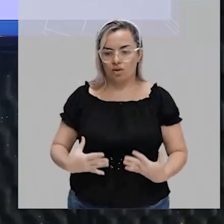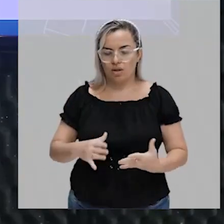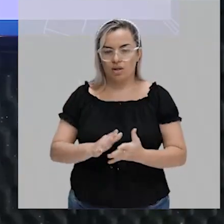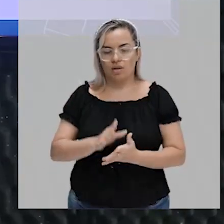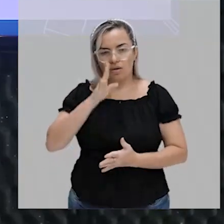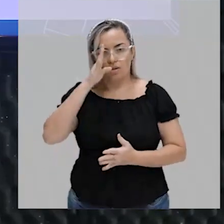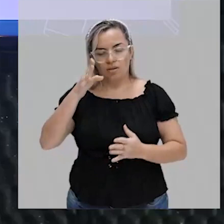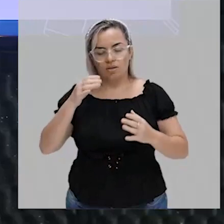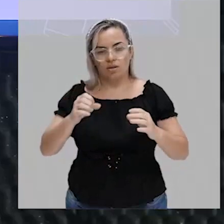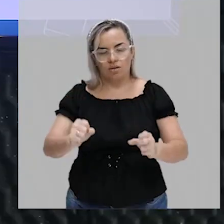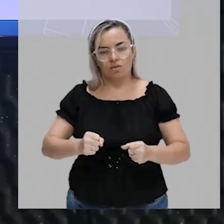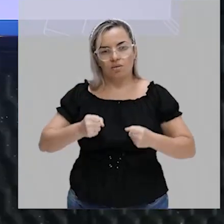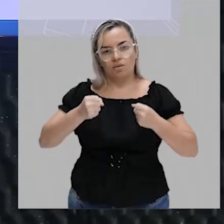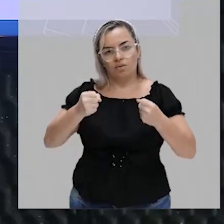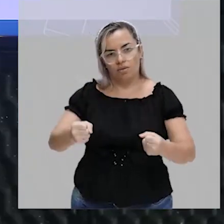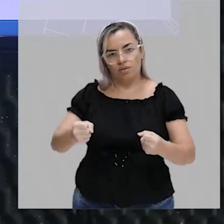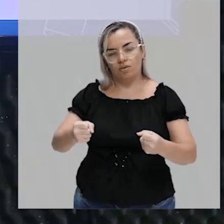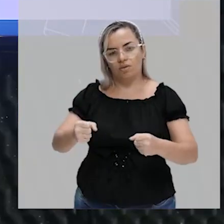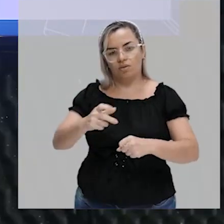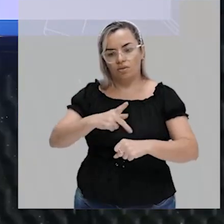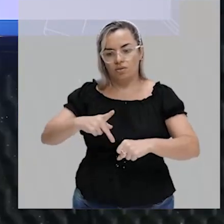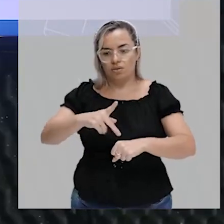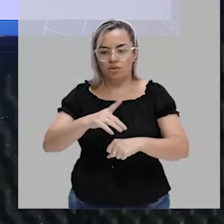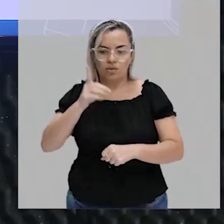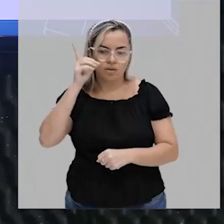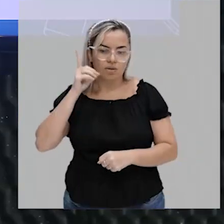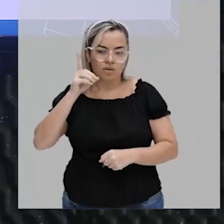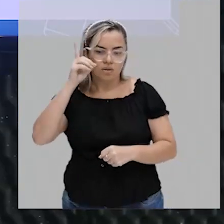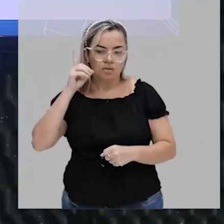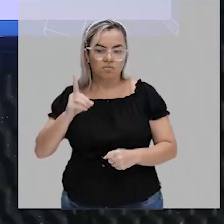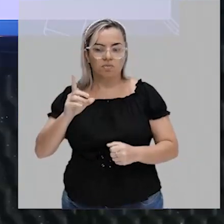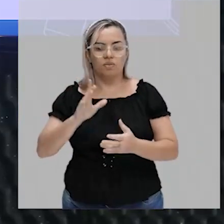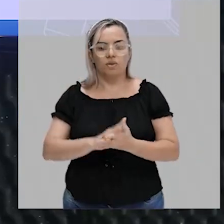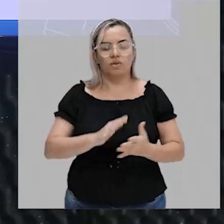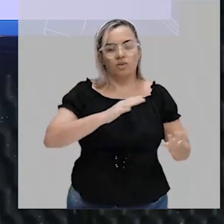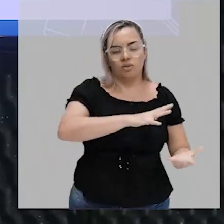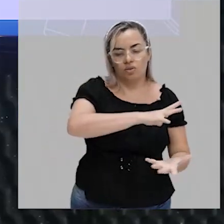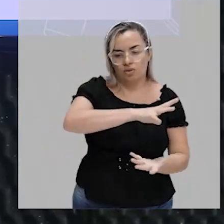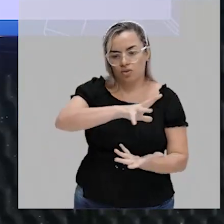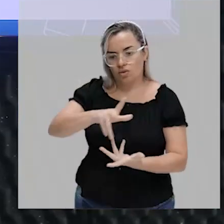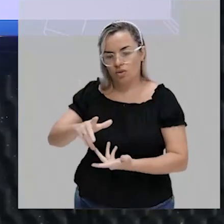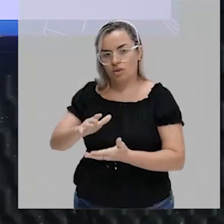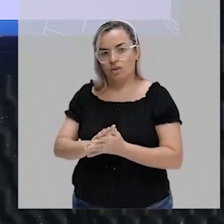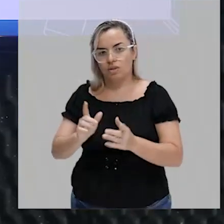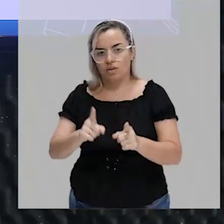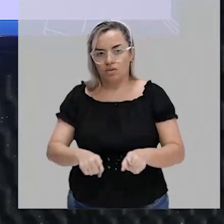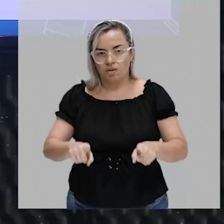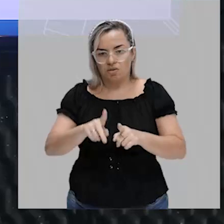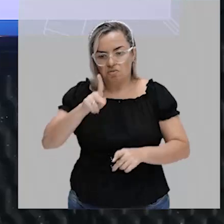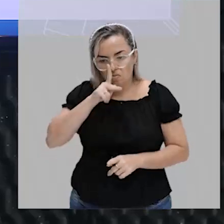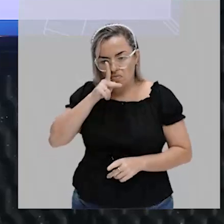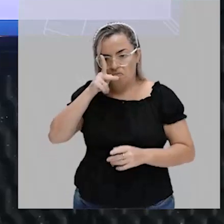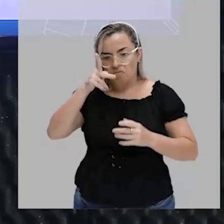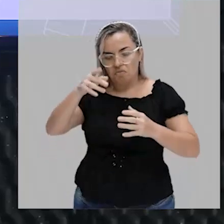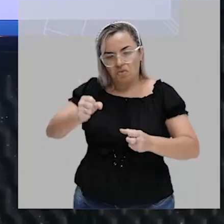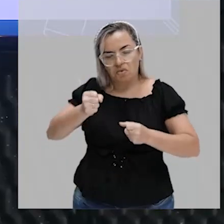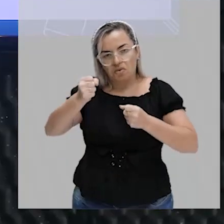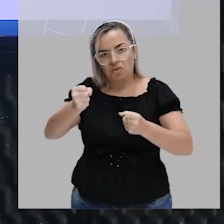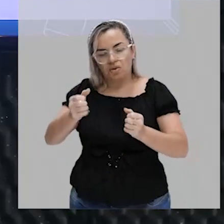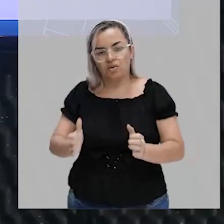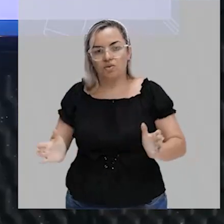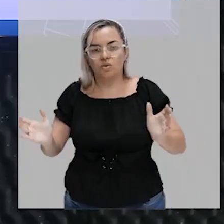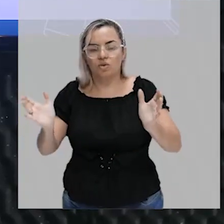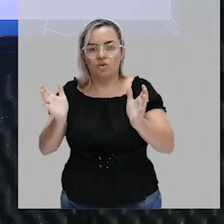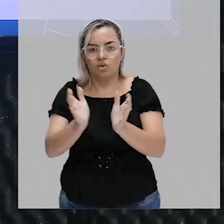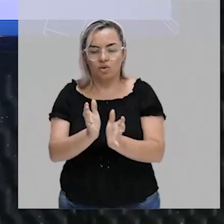o porquê. E nós vamos ter também, não podemos deixar de citar, um grande fortalecimento dos blocos econômicos,